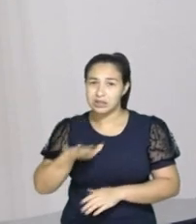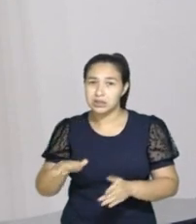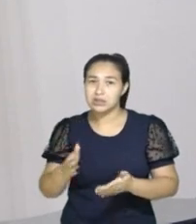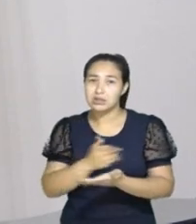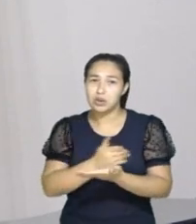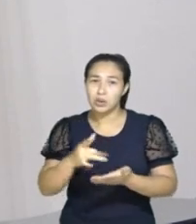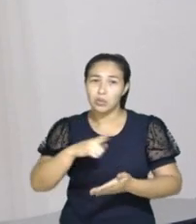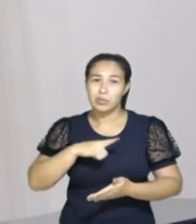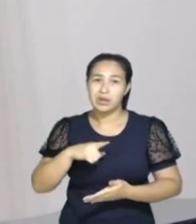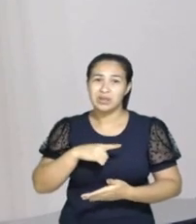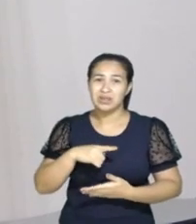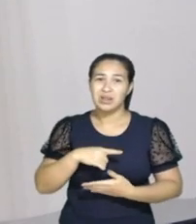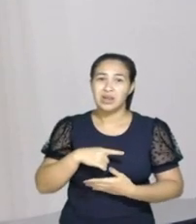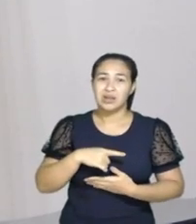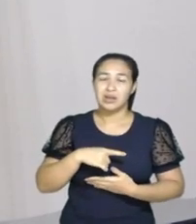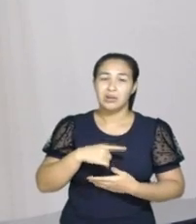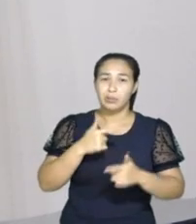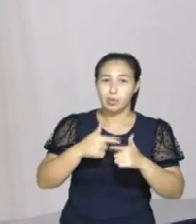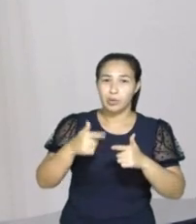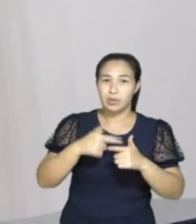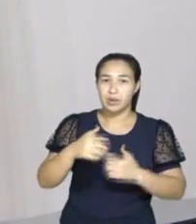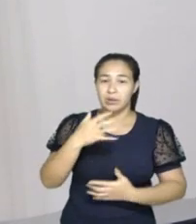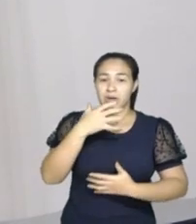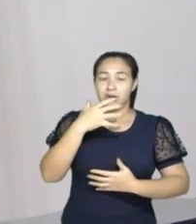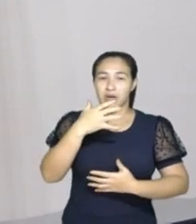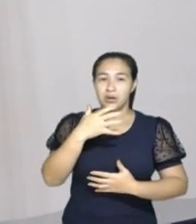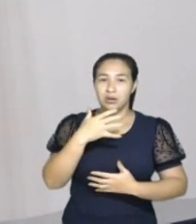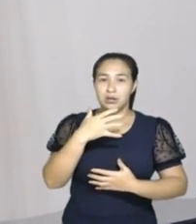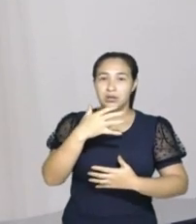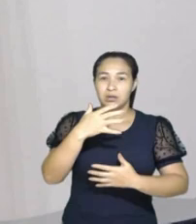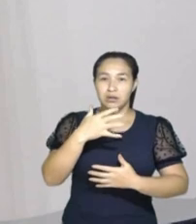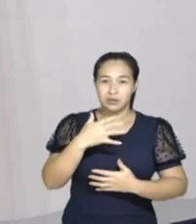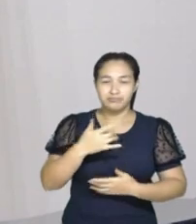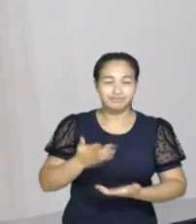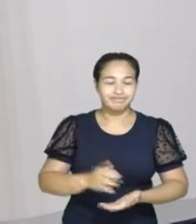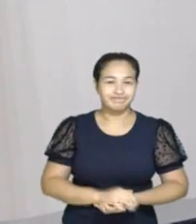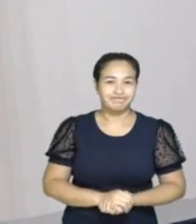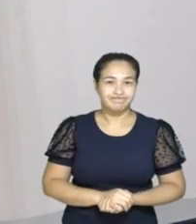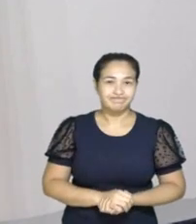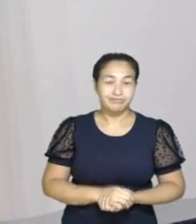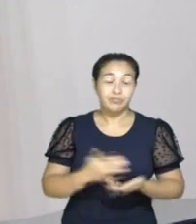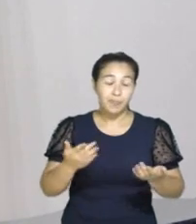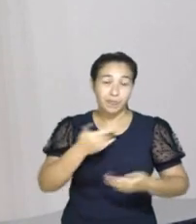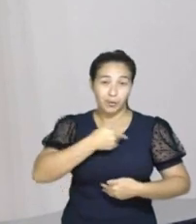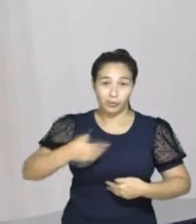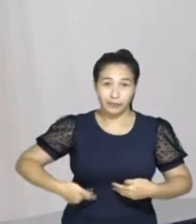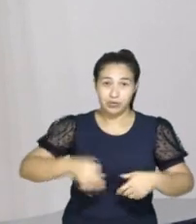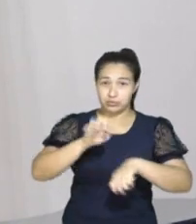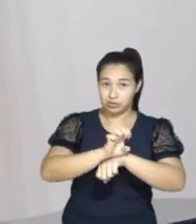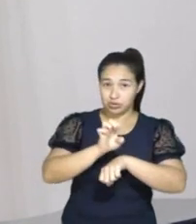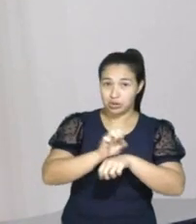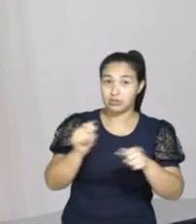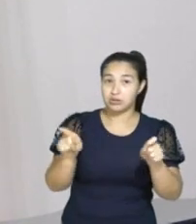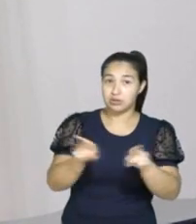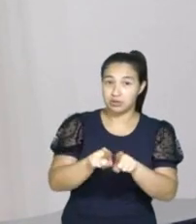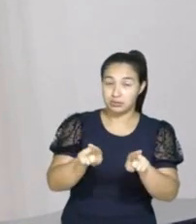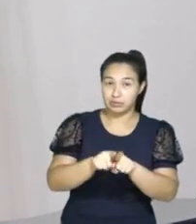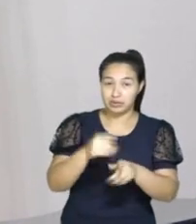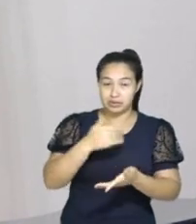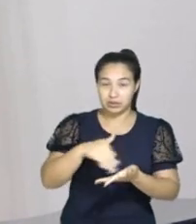que aumente esses agravos é importante que o governo do estado junto com a secretarias municipais de saúde